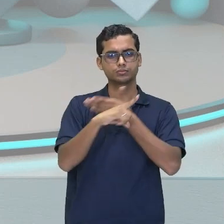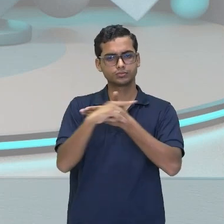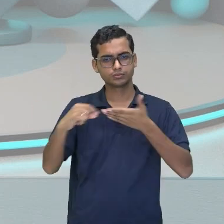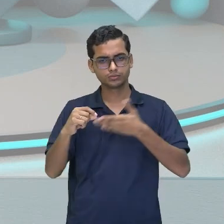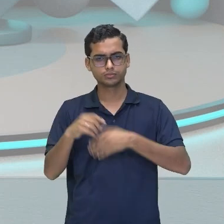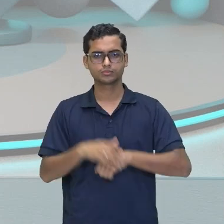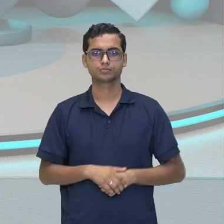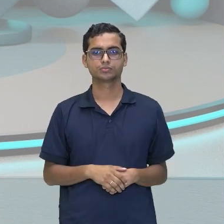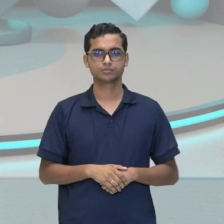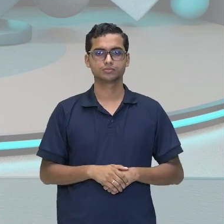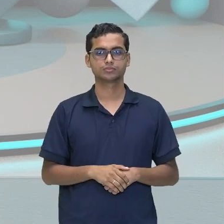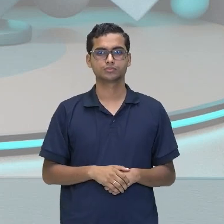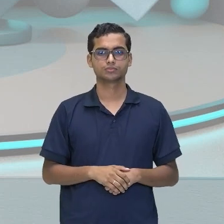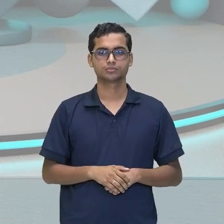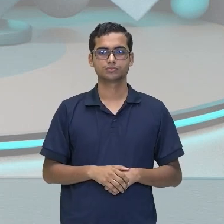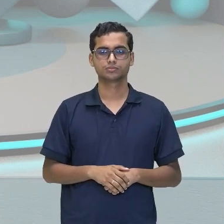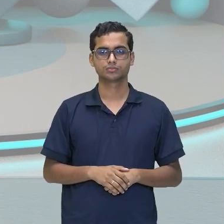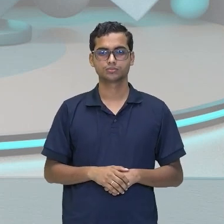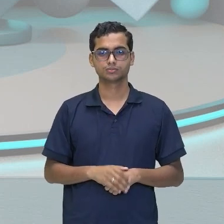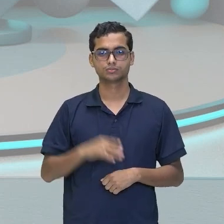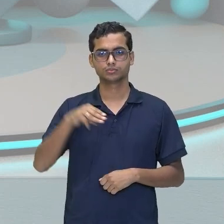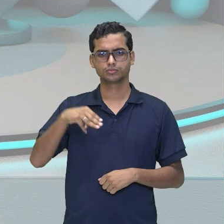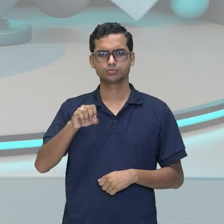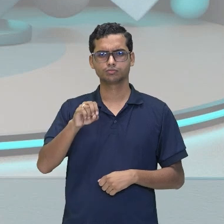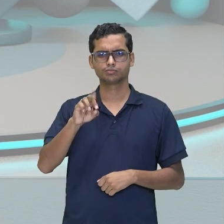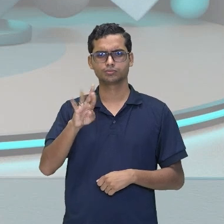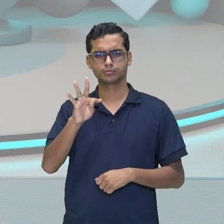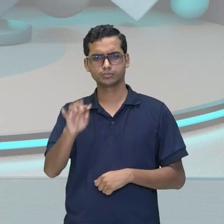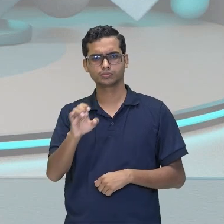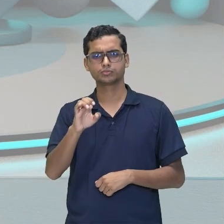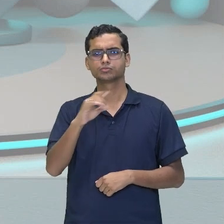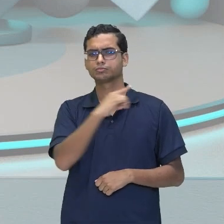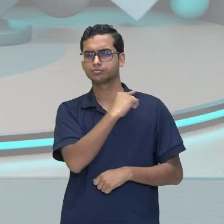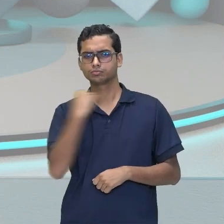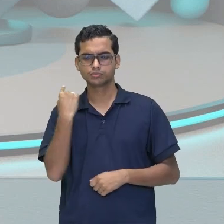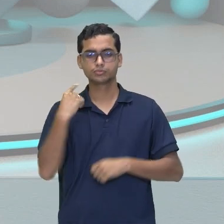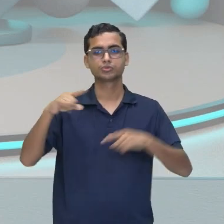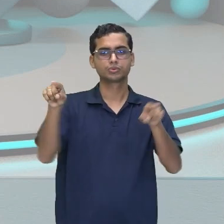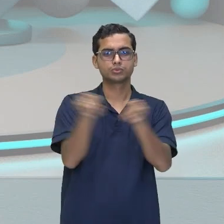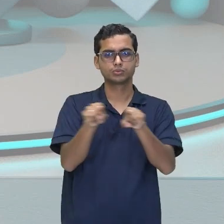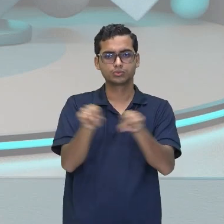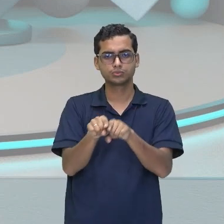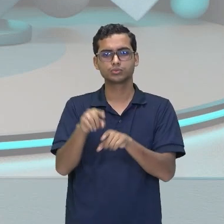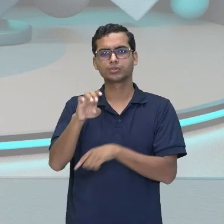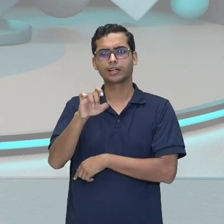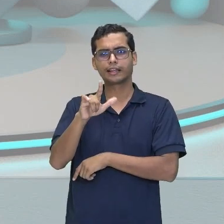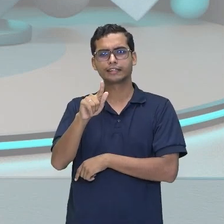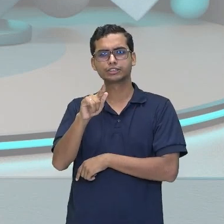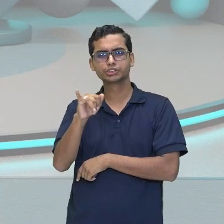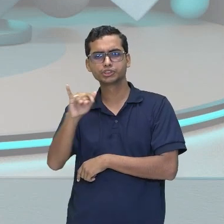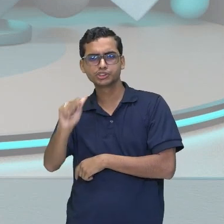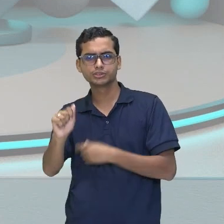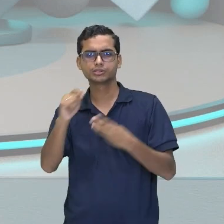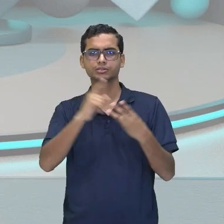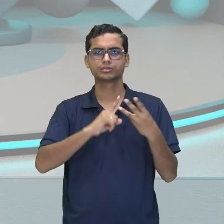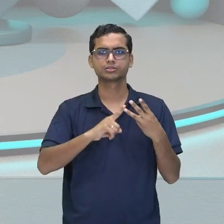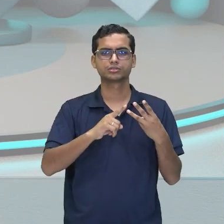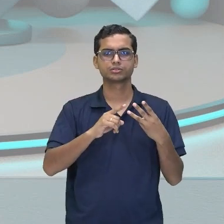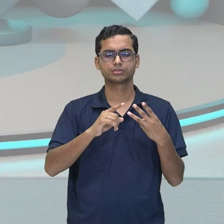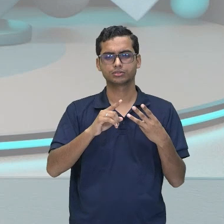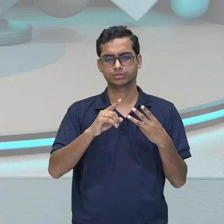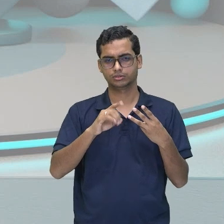de Dom Ignez de Castro, Elegia, Idílios Marítimos. Temos